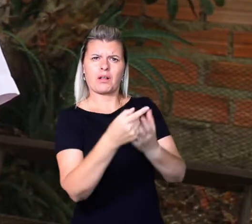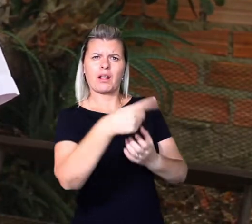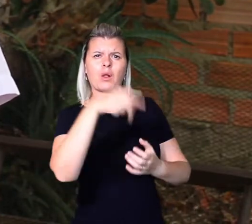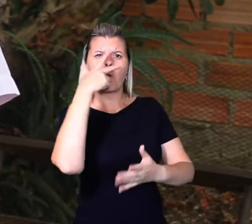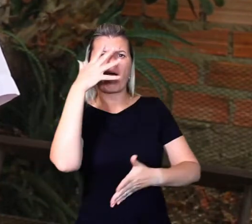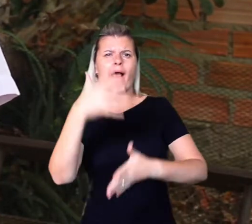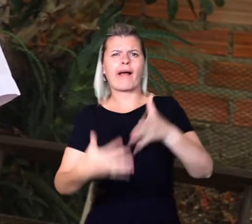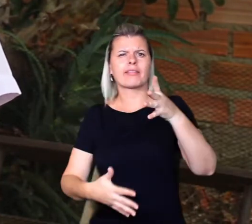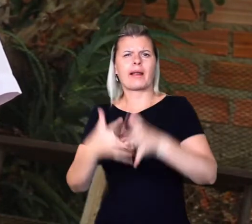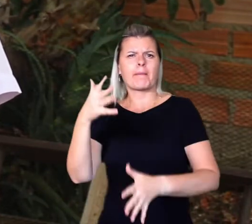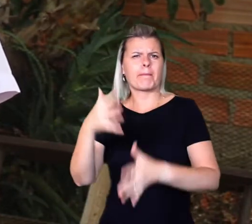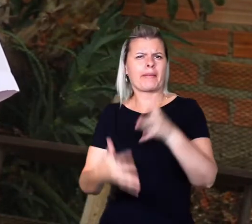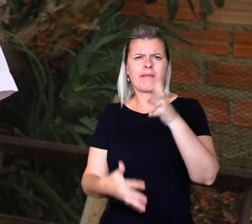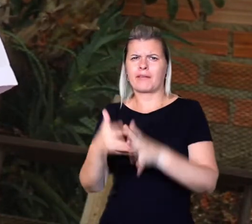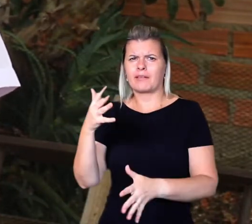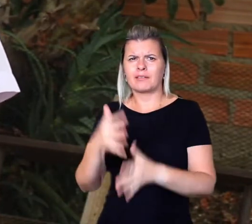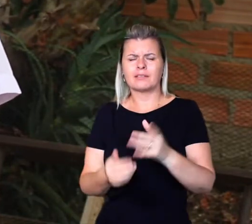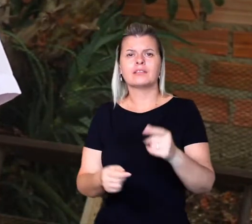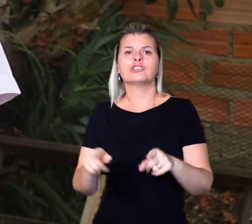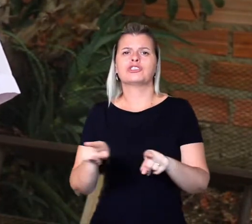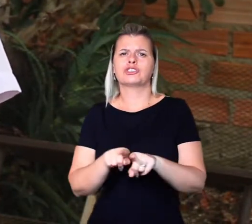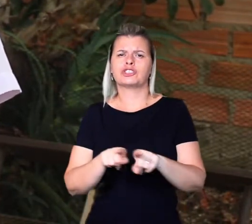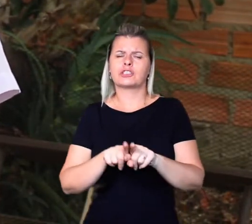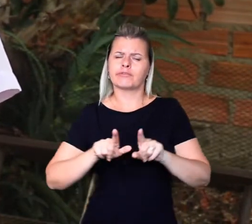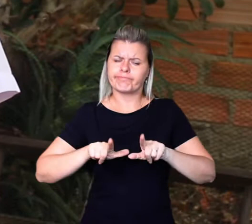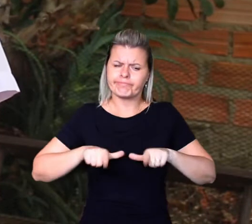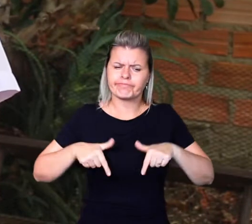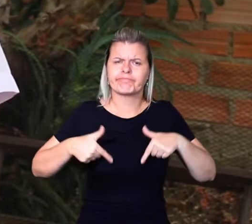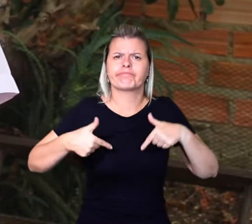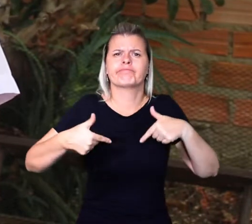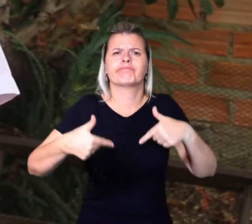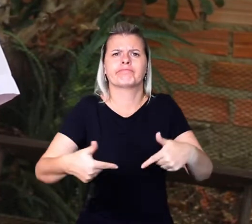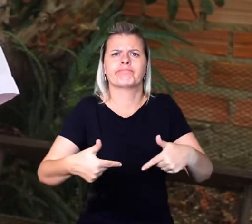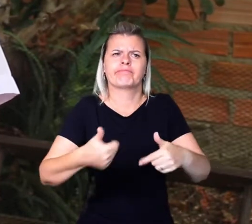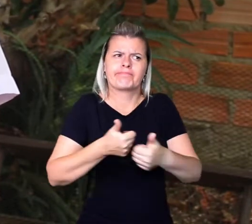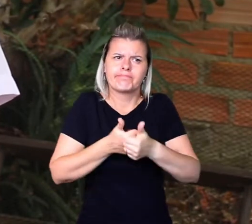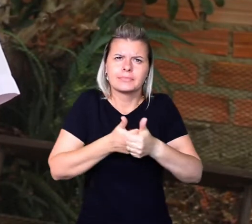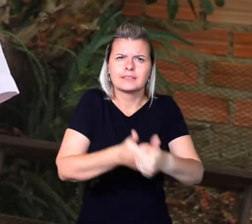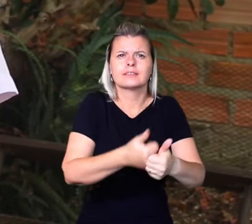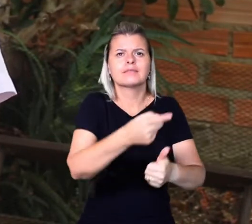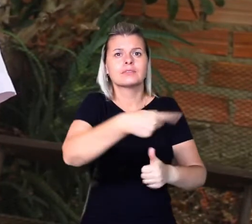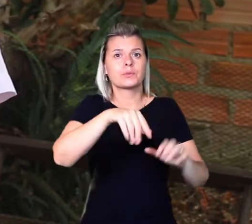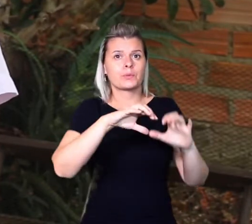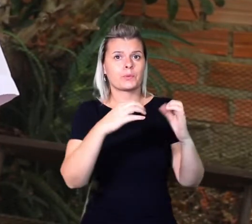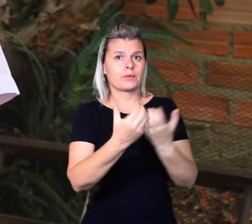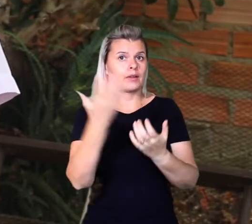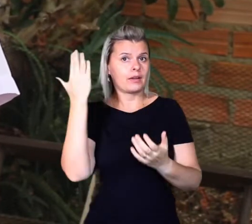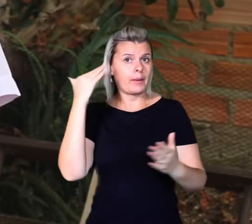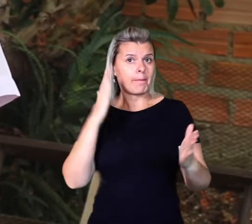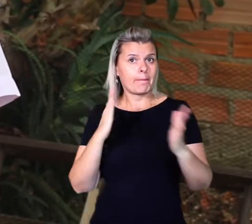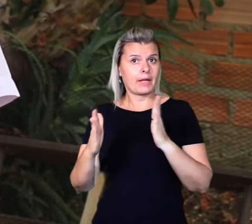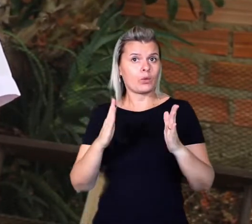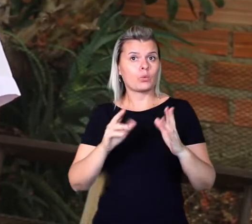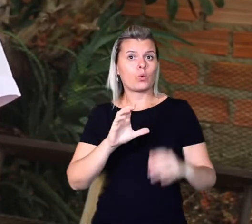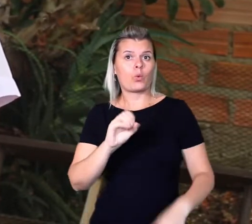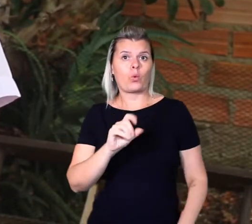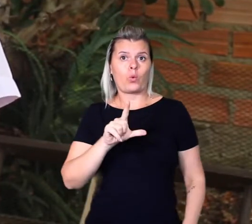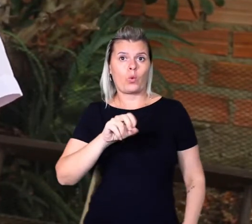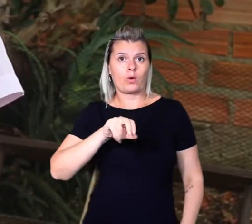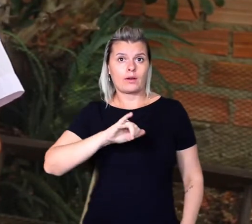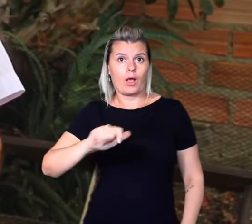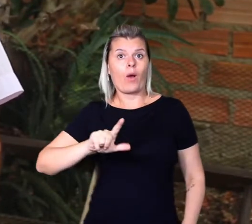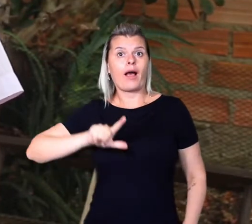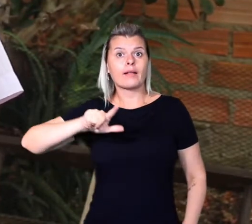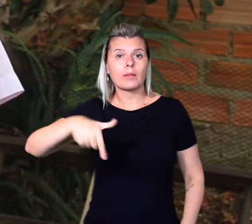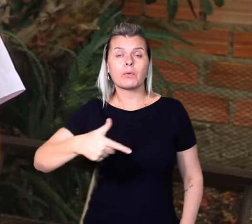tinham uma ação repressiva e de perseguição dessas comunidades no período colonial imperial. Quando vem a abolição e